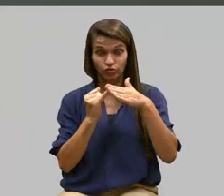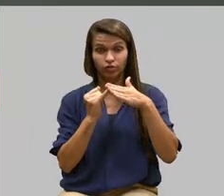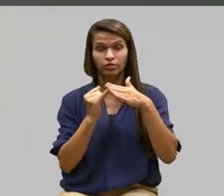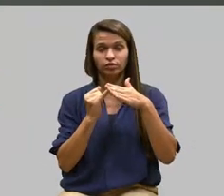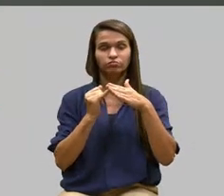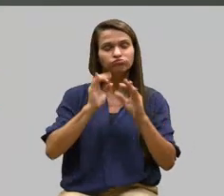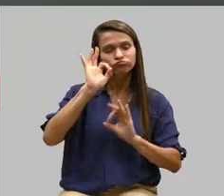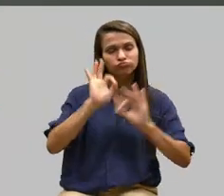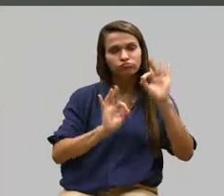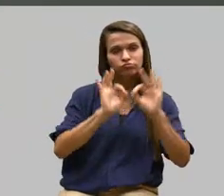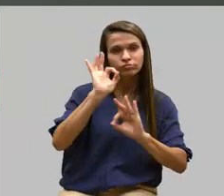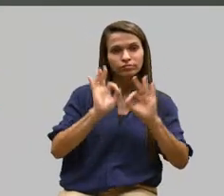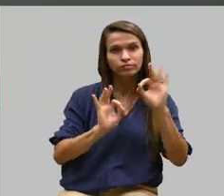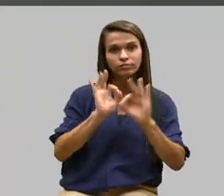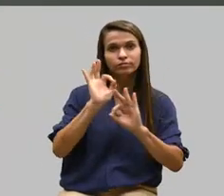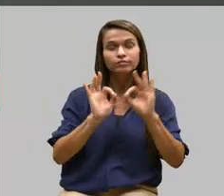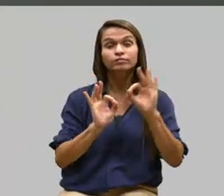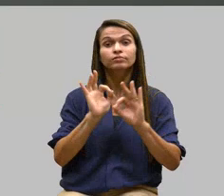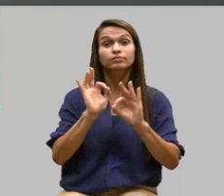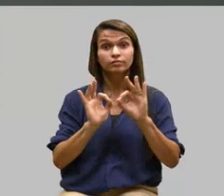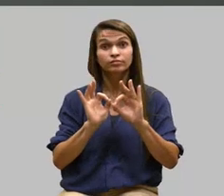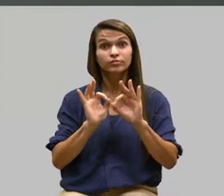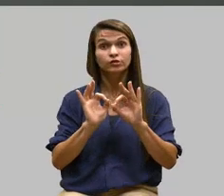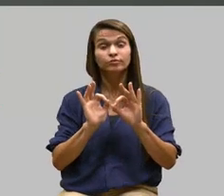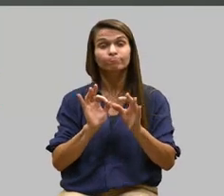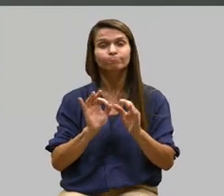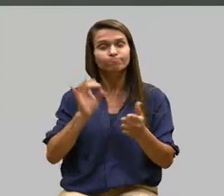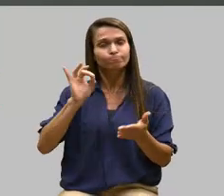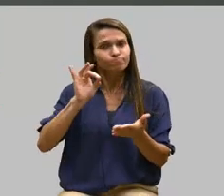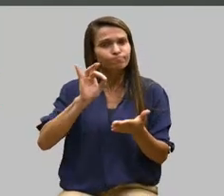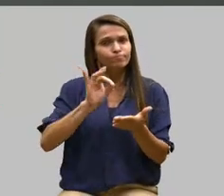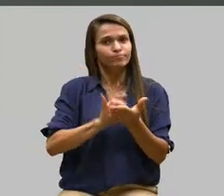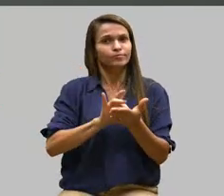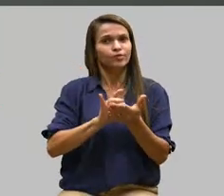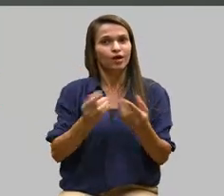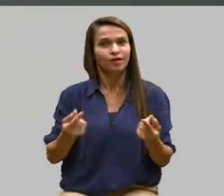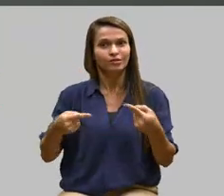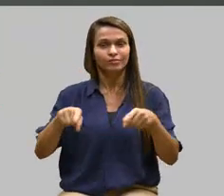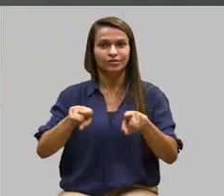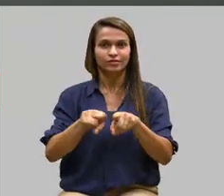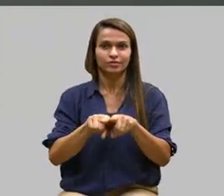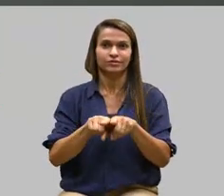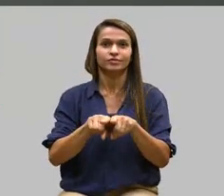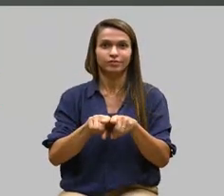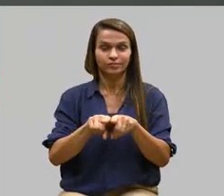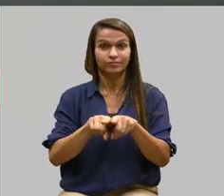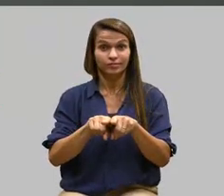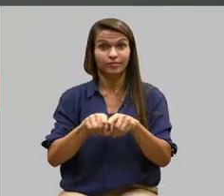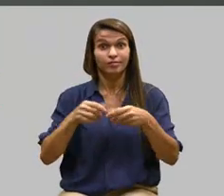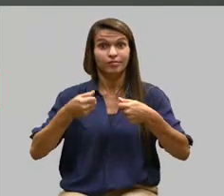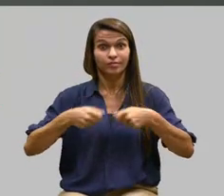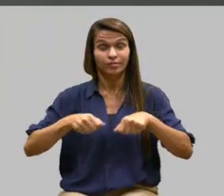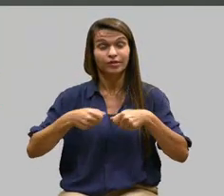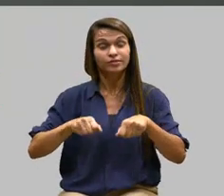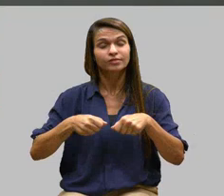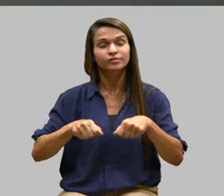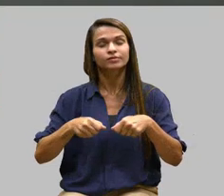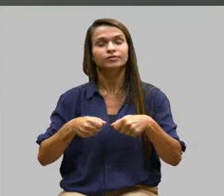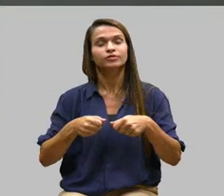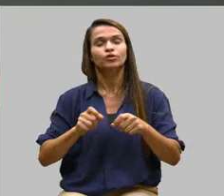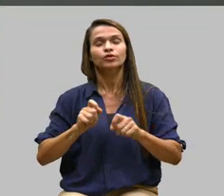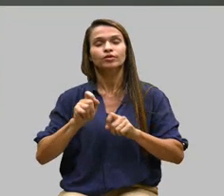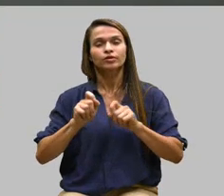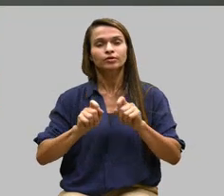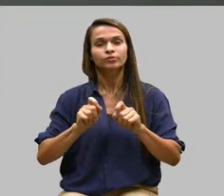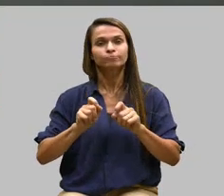alinhar e efetivar essa parceria preciso de maneira muito